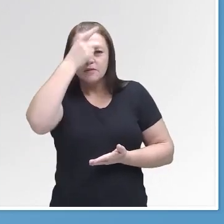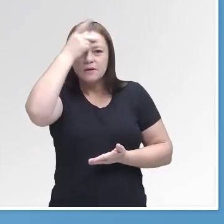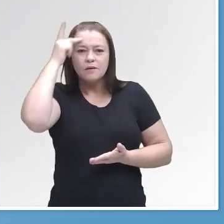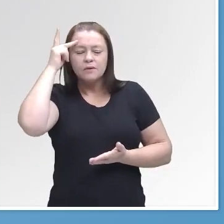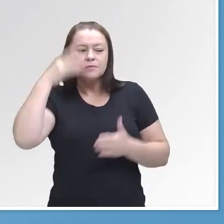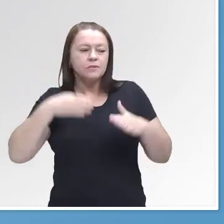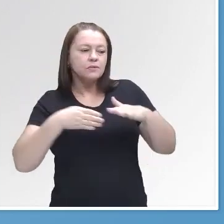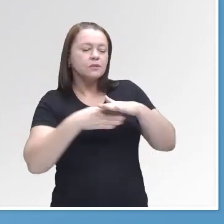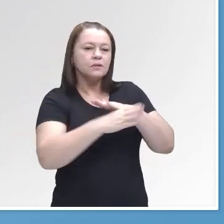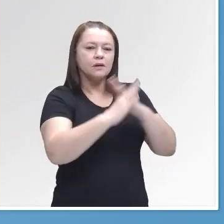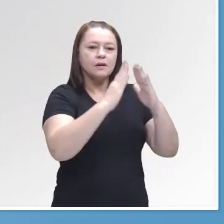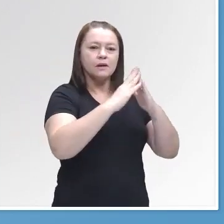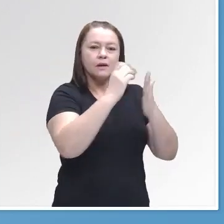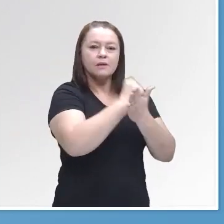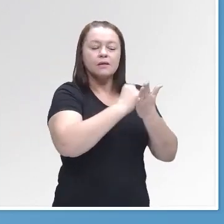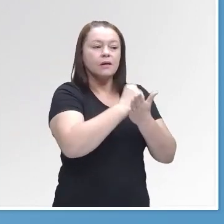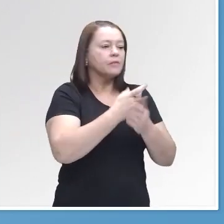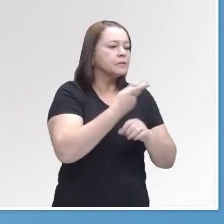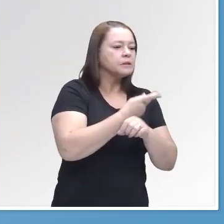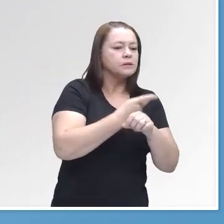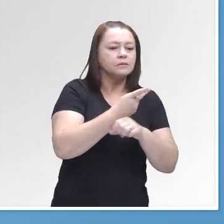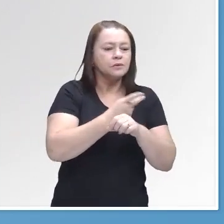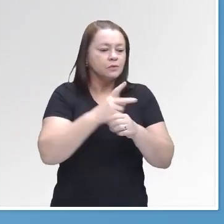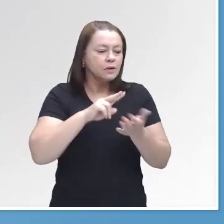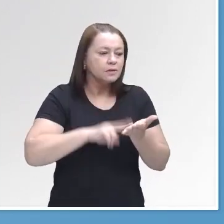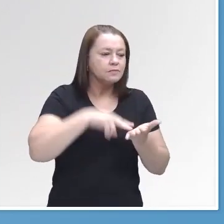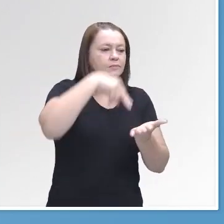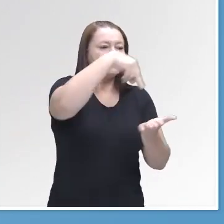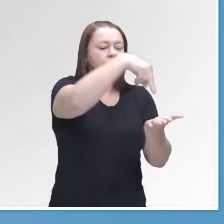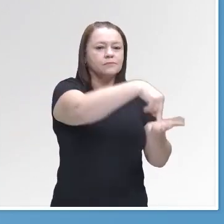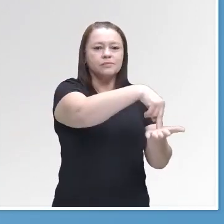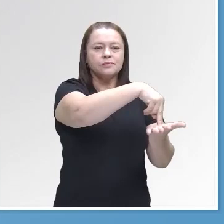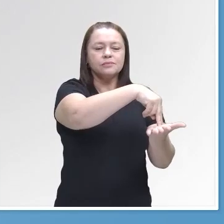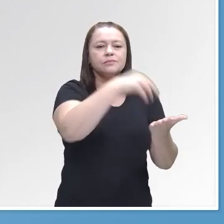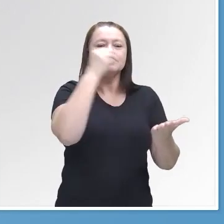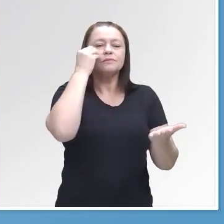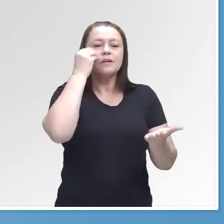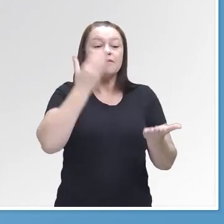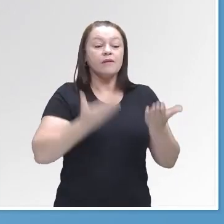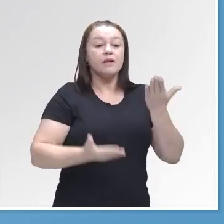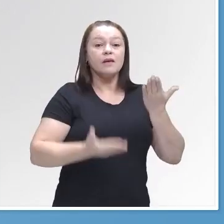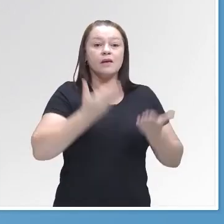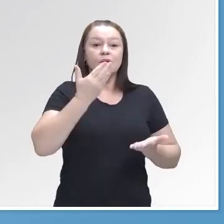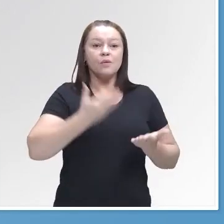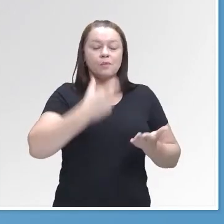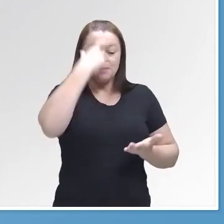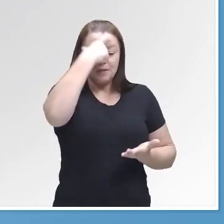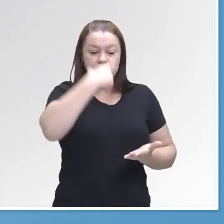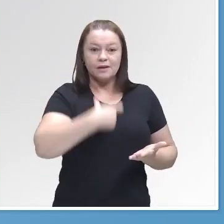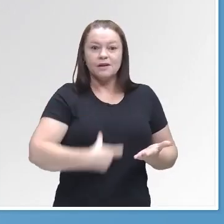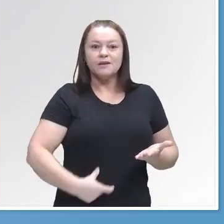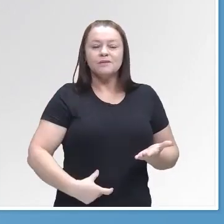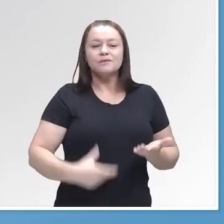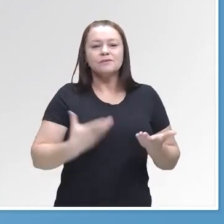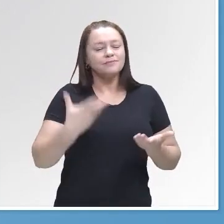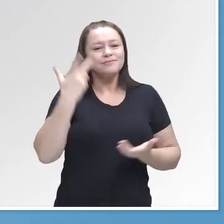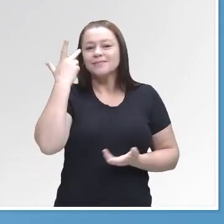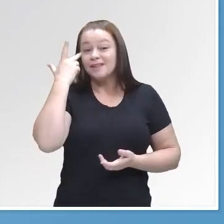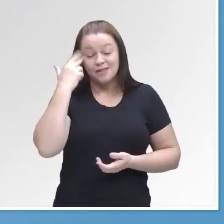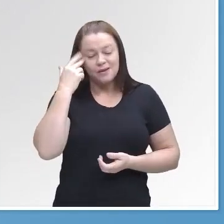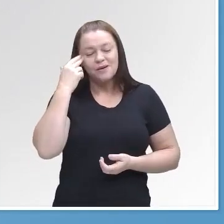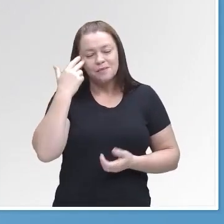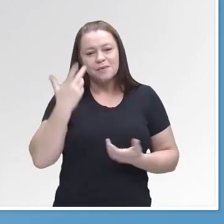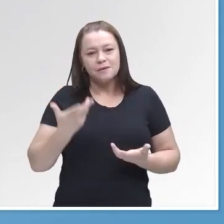entra na farmácia e procura a balança para verificar a sua massa? Muito comum. Em muitos